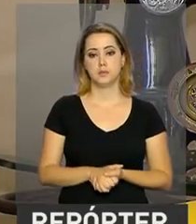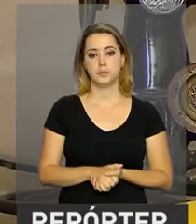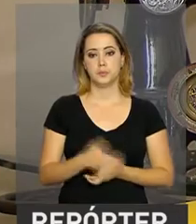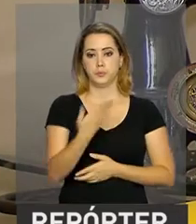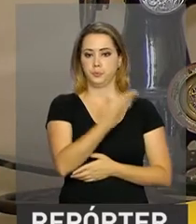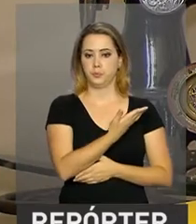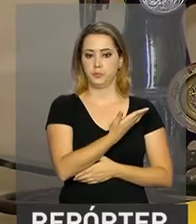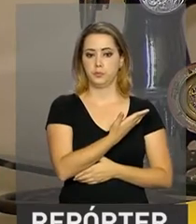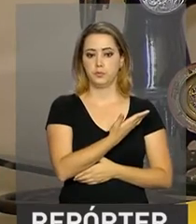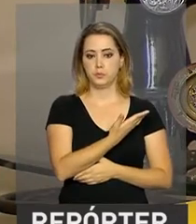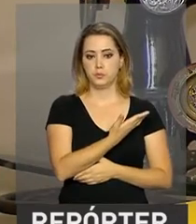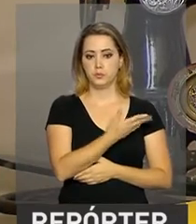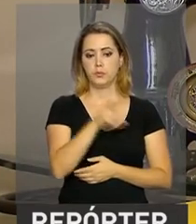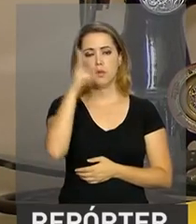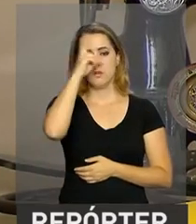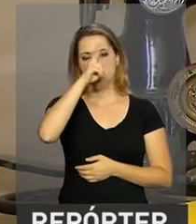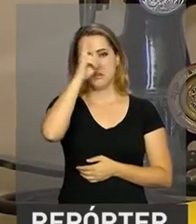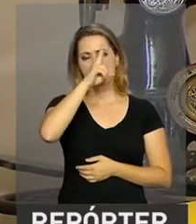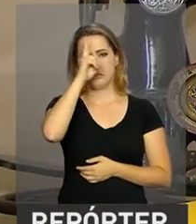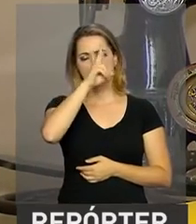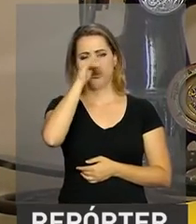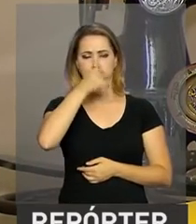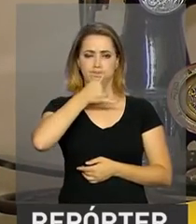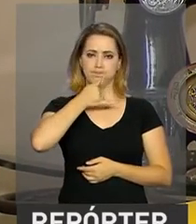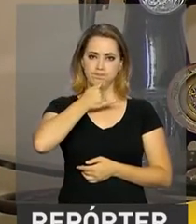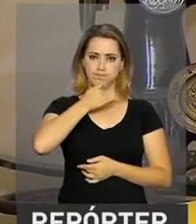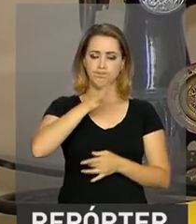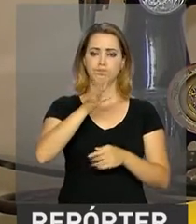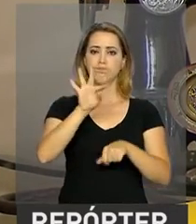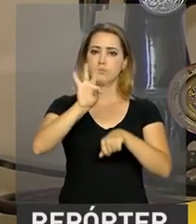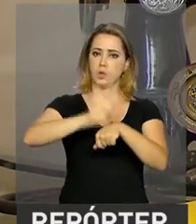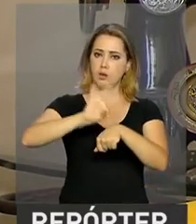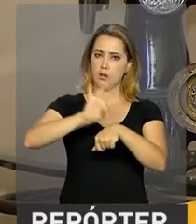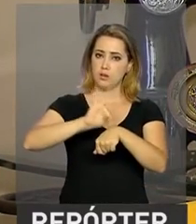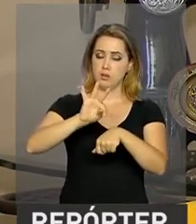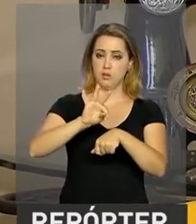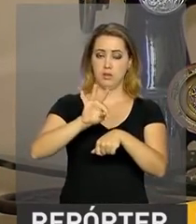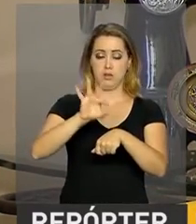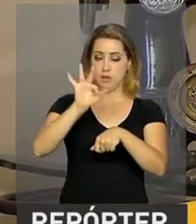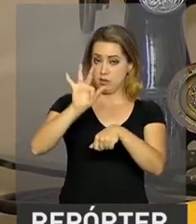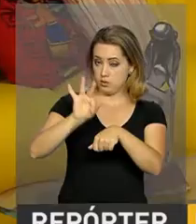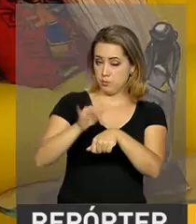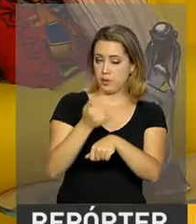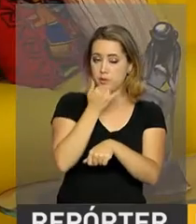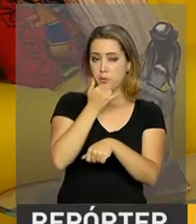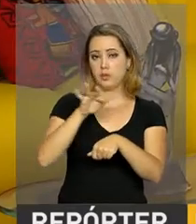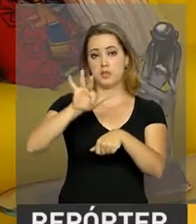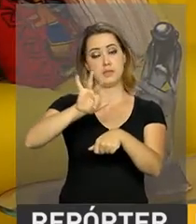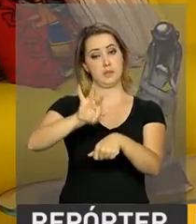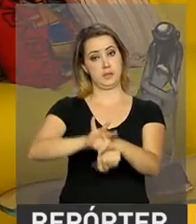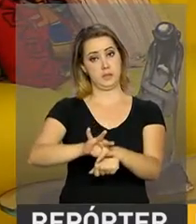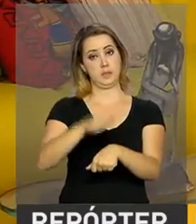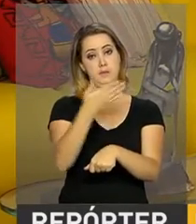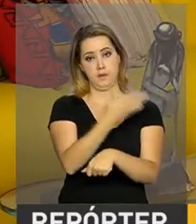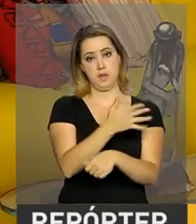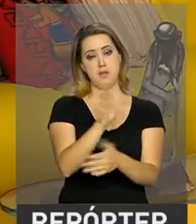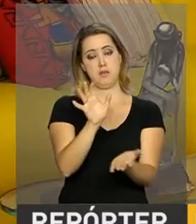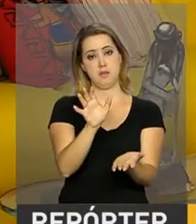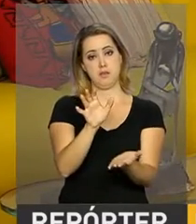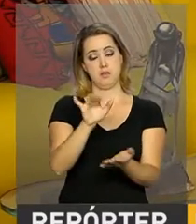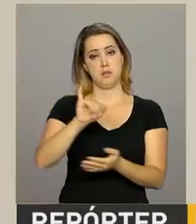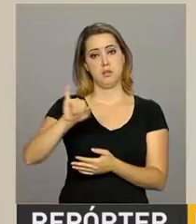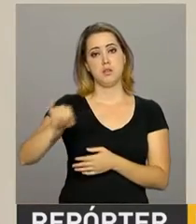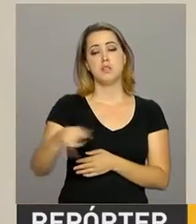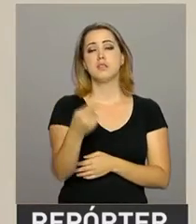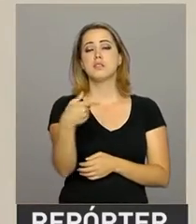sónia guarda lembranças não muito felizes das férias que tirou em joão pessoa em junho do ano passado ela divide as recordações do